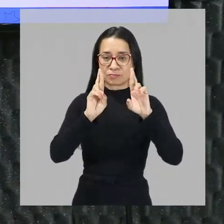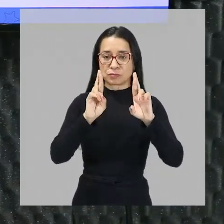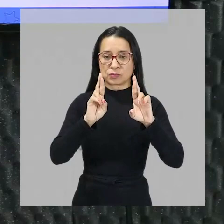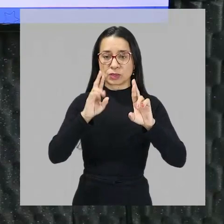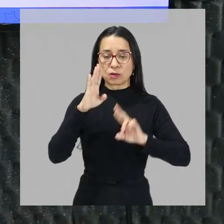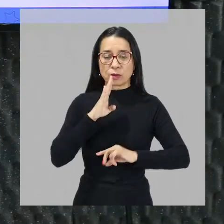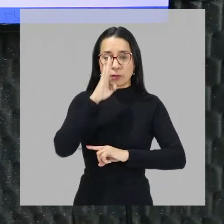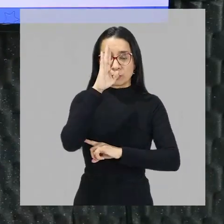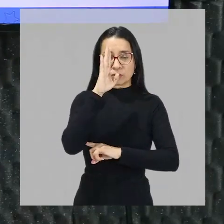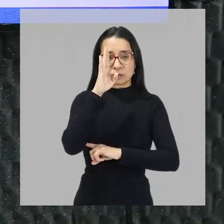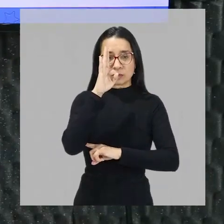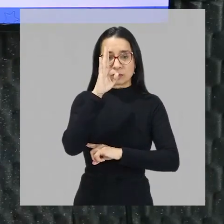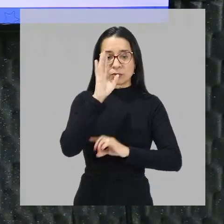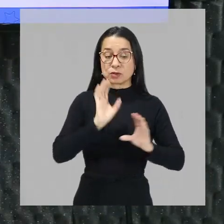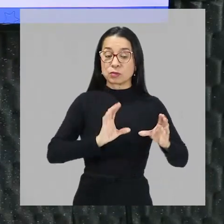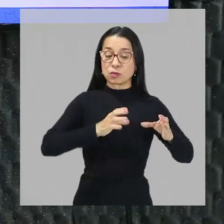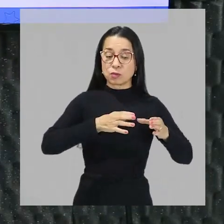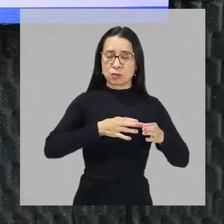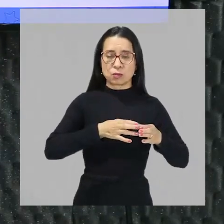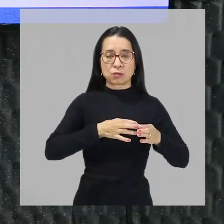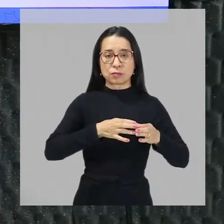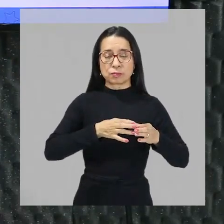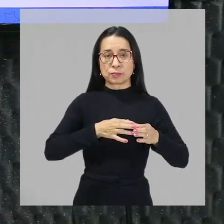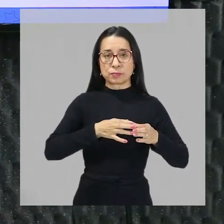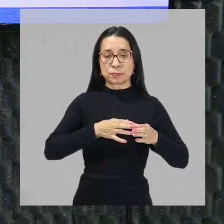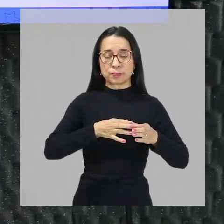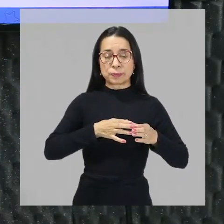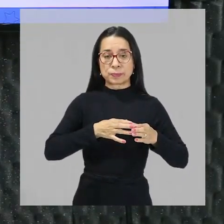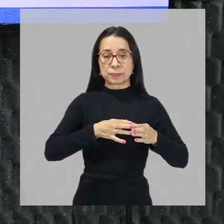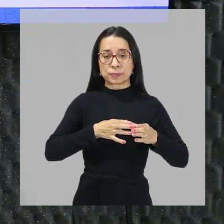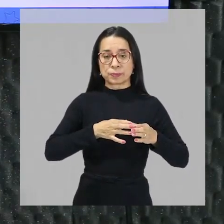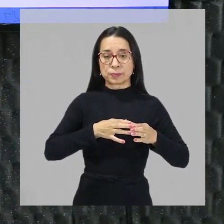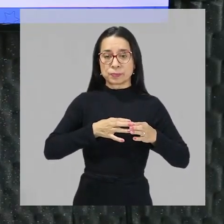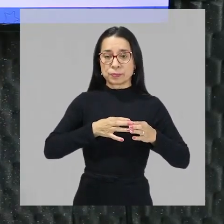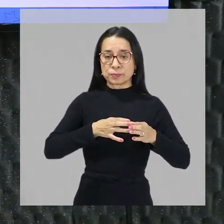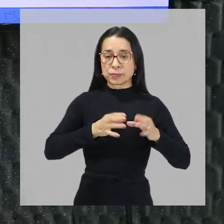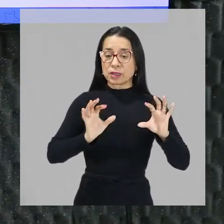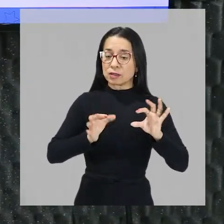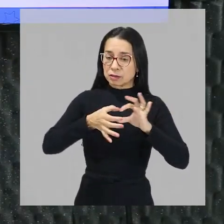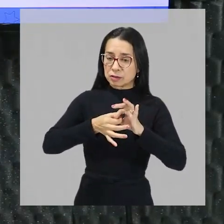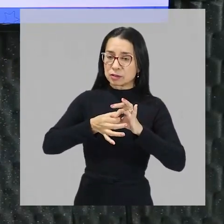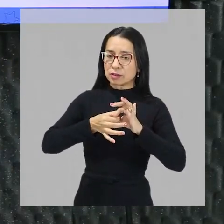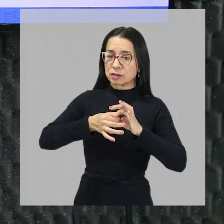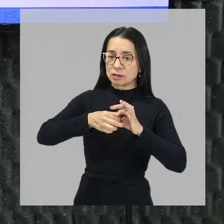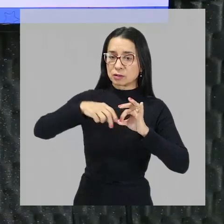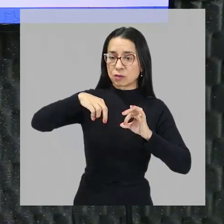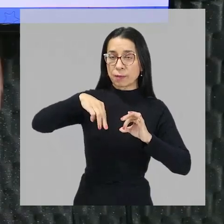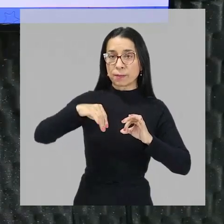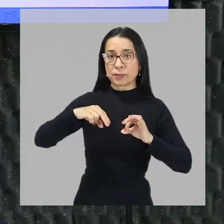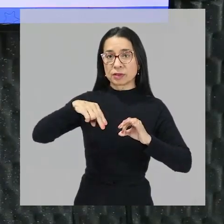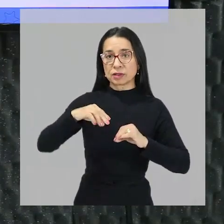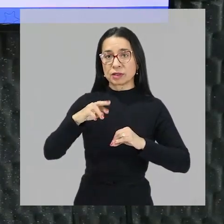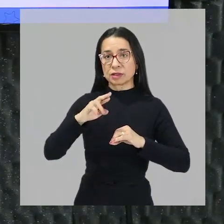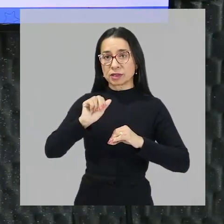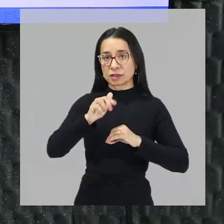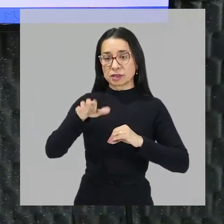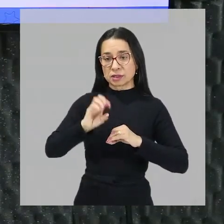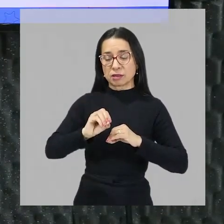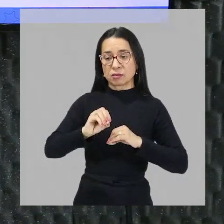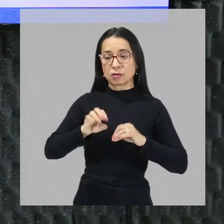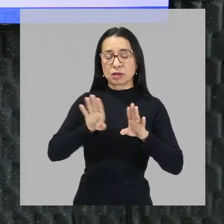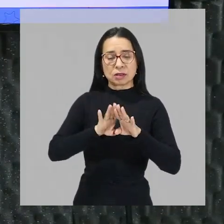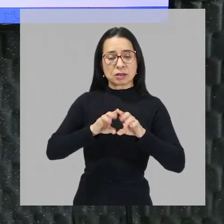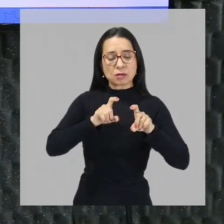principalmente para os setores, né, não todos os setores, mas para os setores ligados à mineração, para os setores, inclusive, do